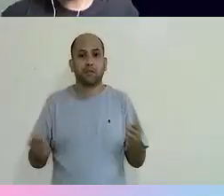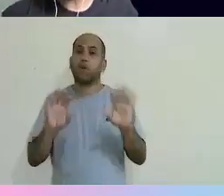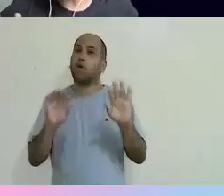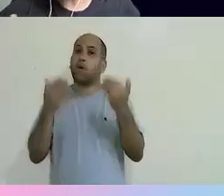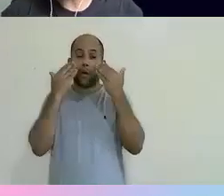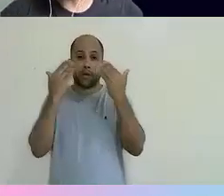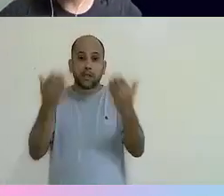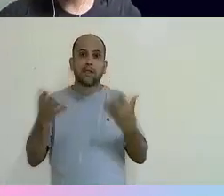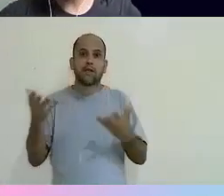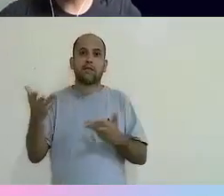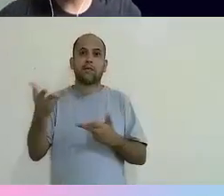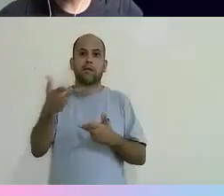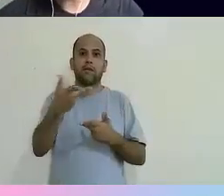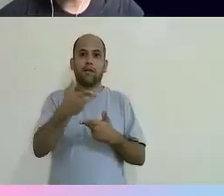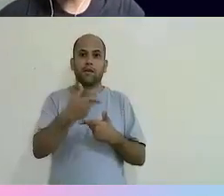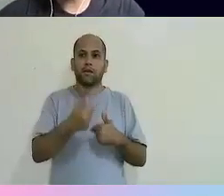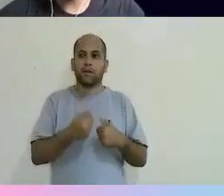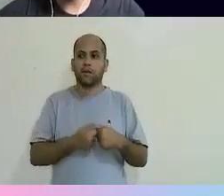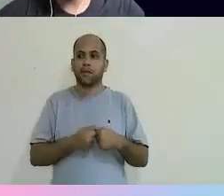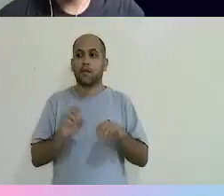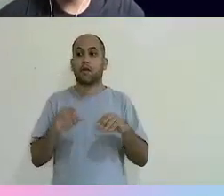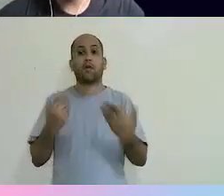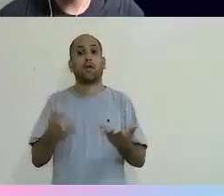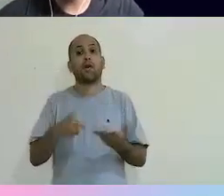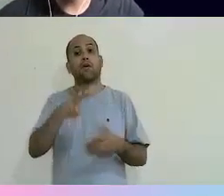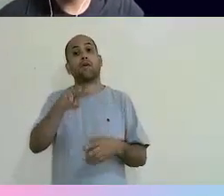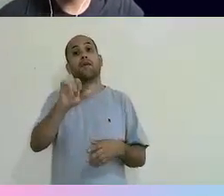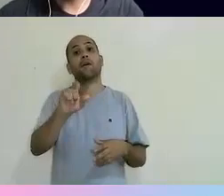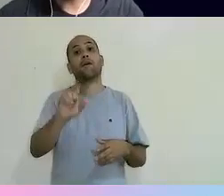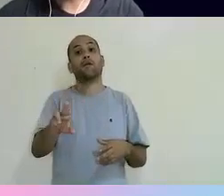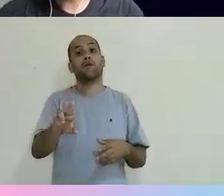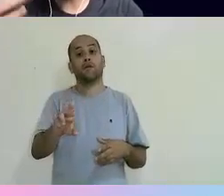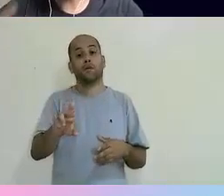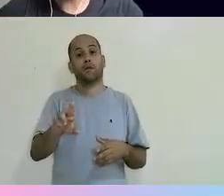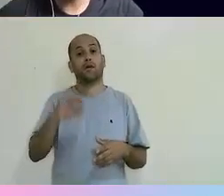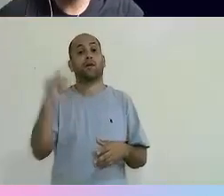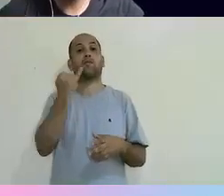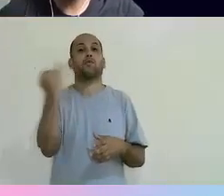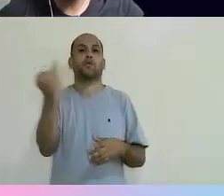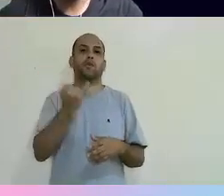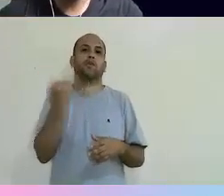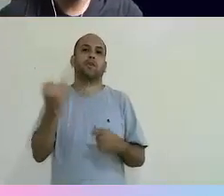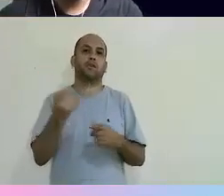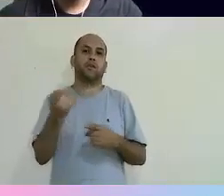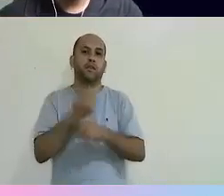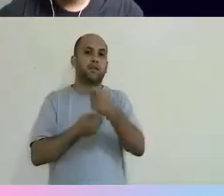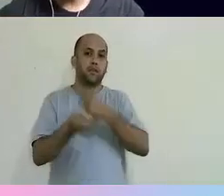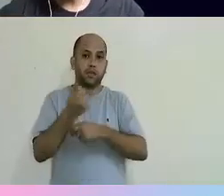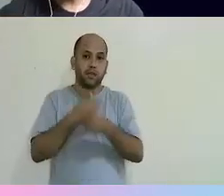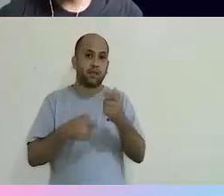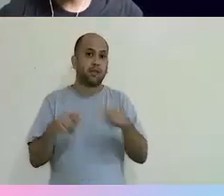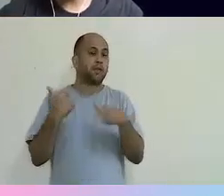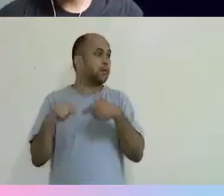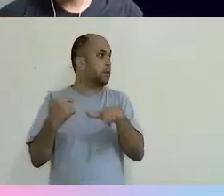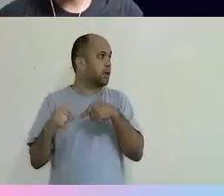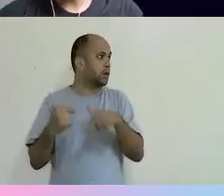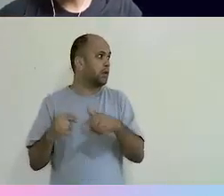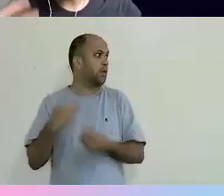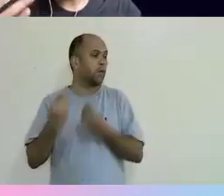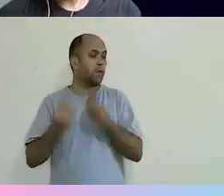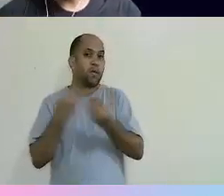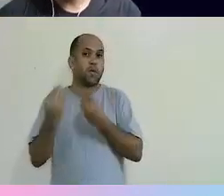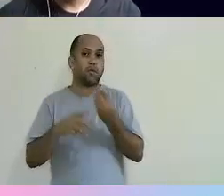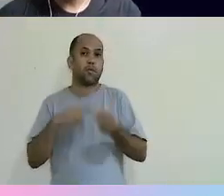está fazendo para mandar para os executivos, qual que é o valor agregado que a gente está gerando nesse trabalho e como que nós estamos